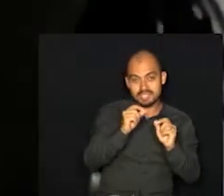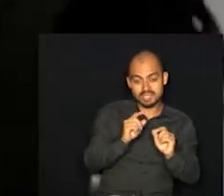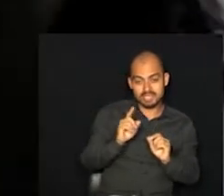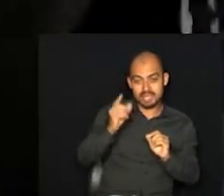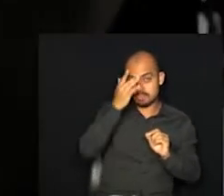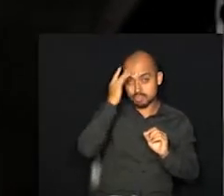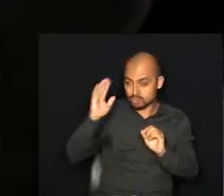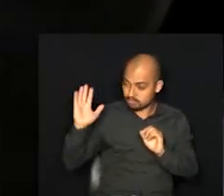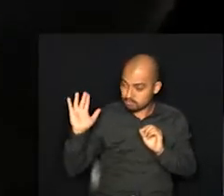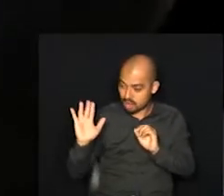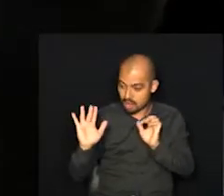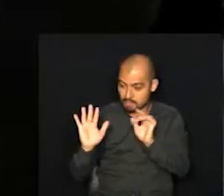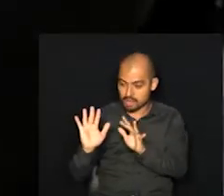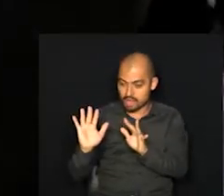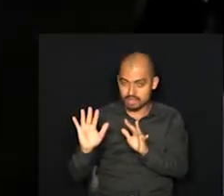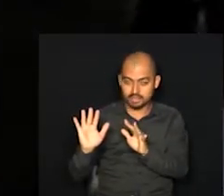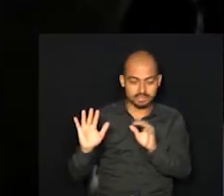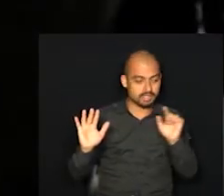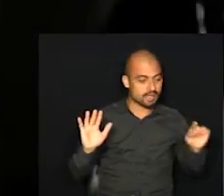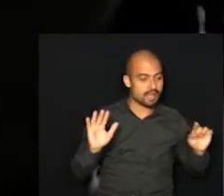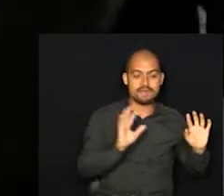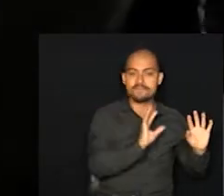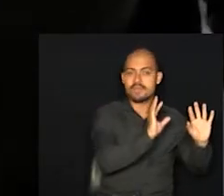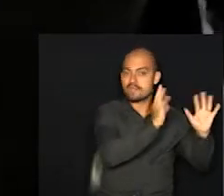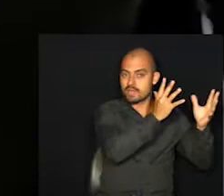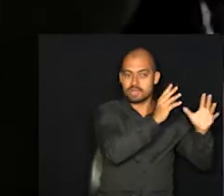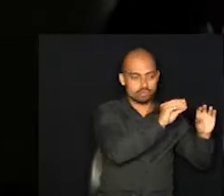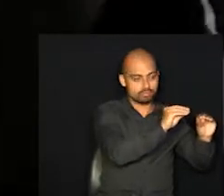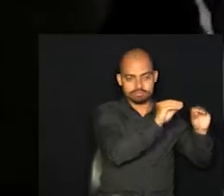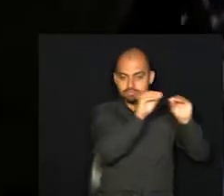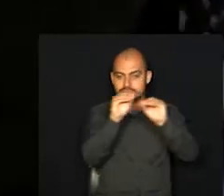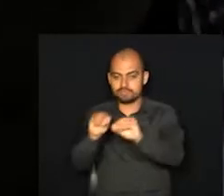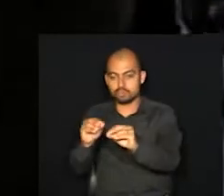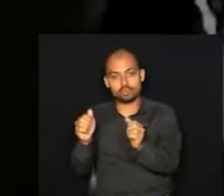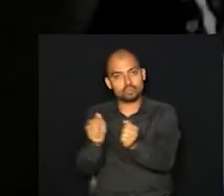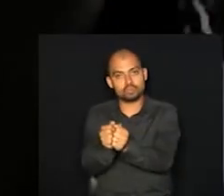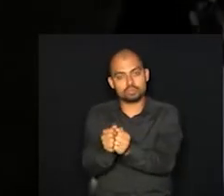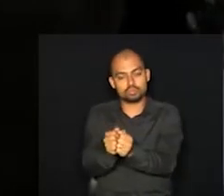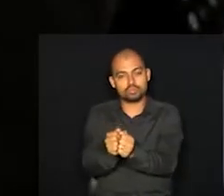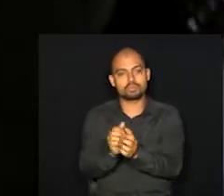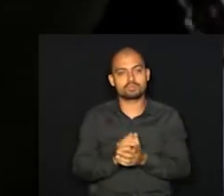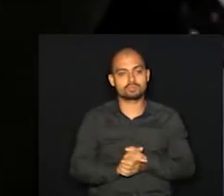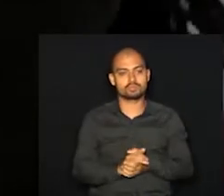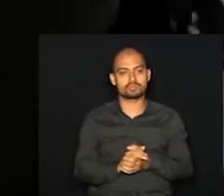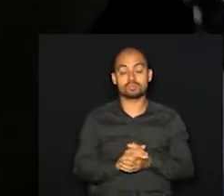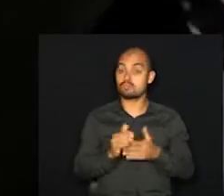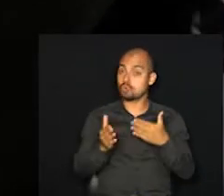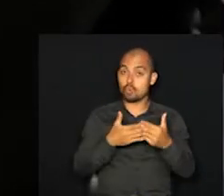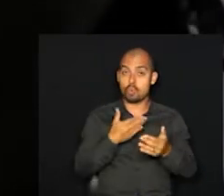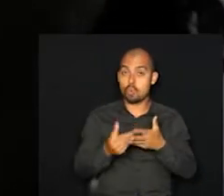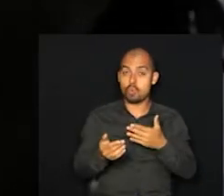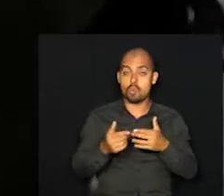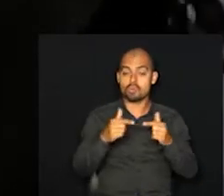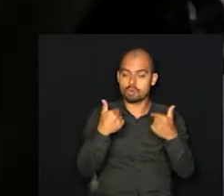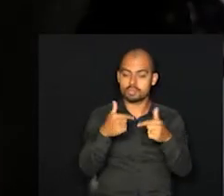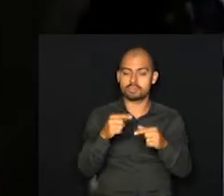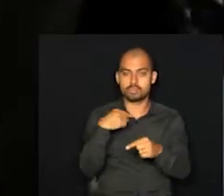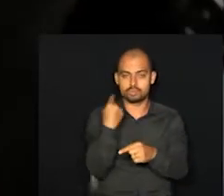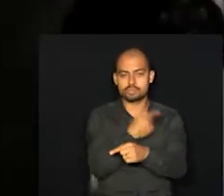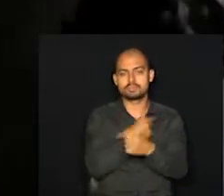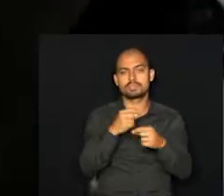eu acho que seja interessante, sim. A única sugestão que eu sempre faço, em qualquer atividade, eu acho que a gente tem que fazer sempre de